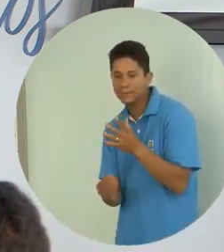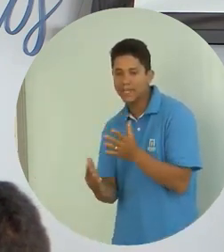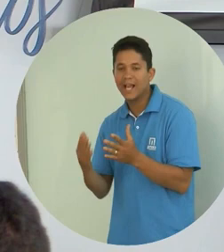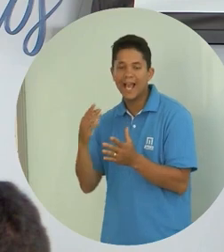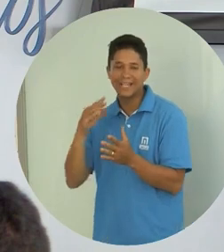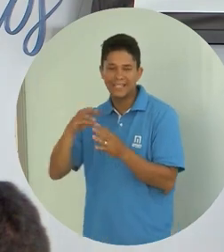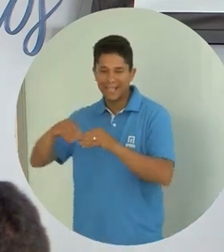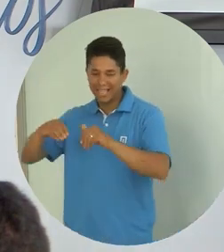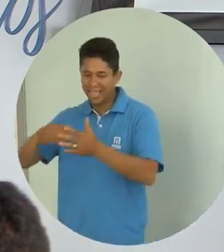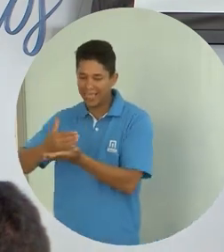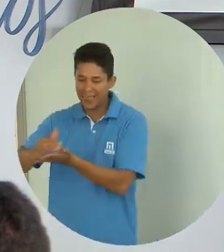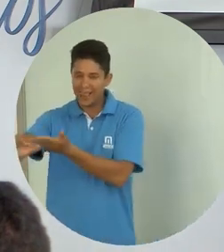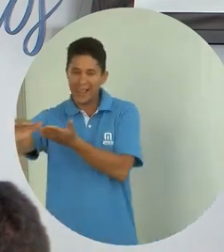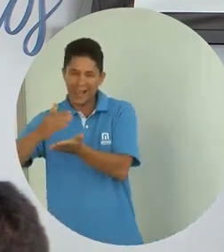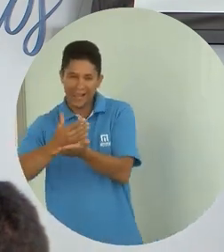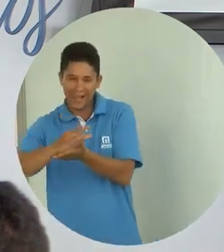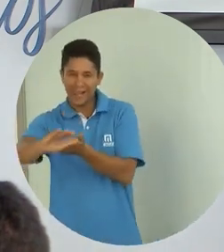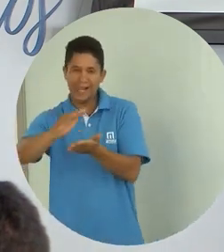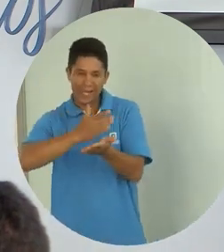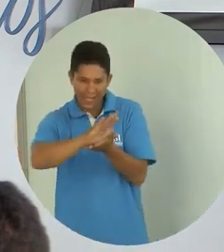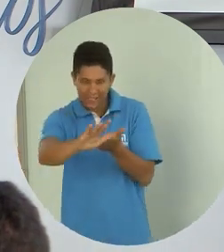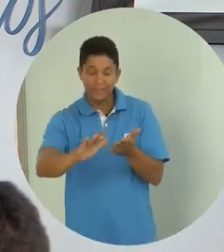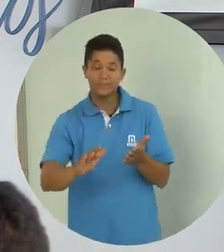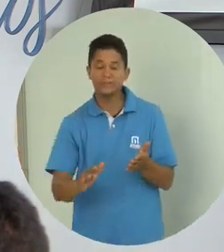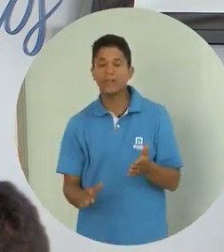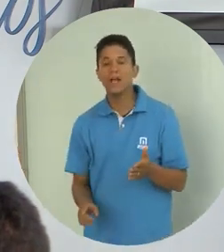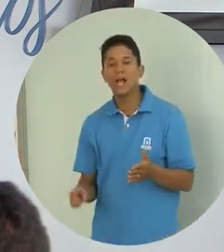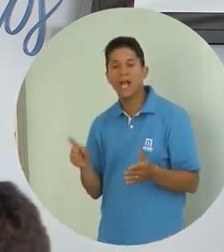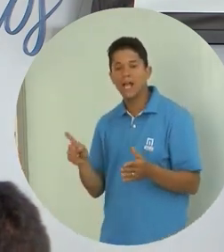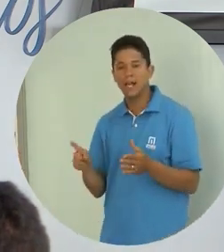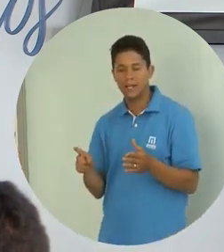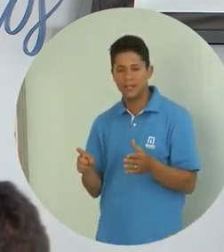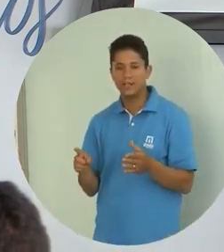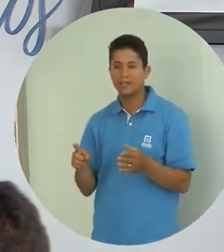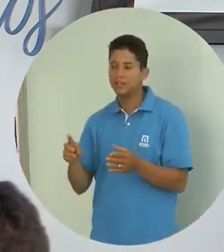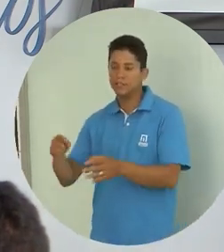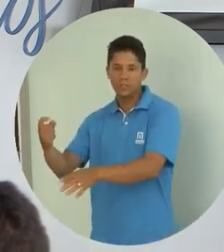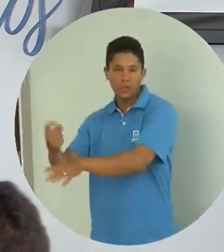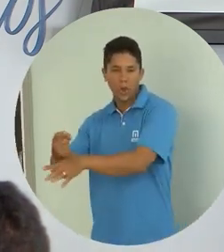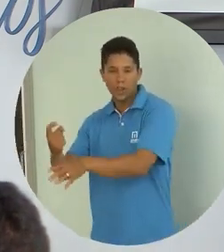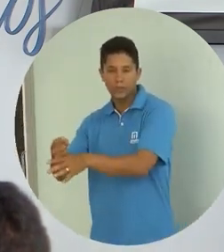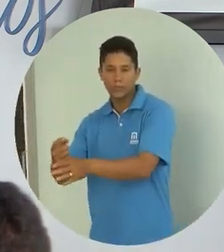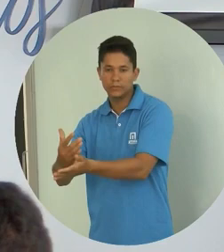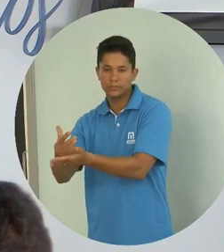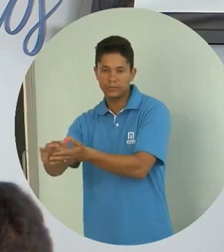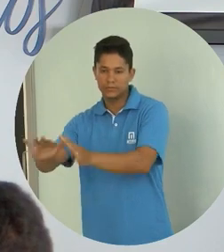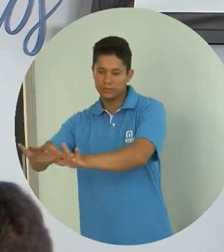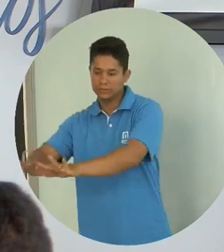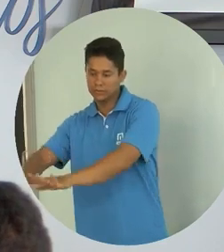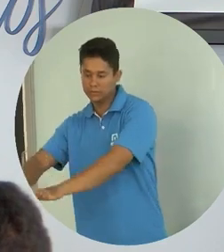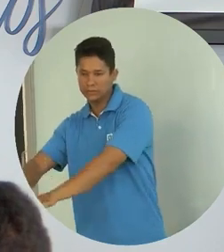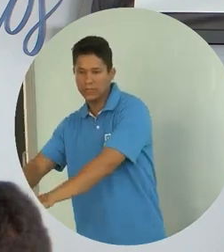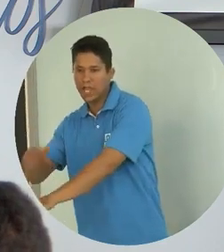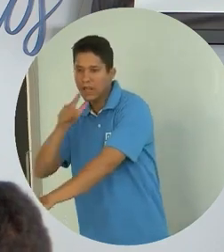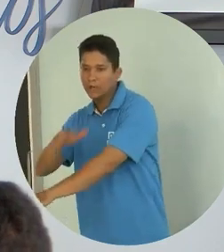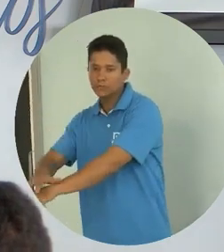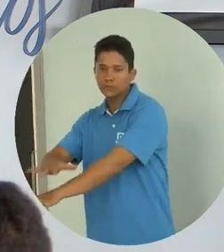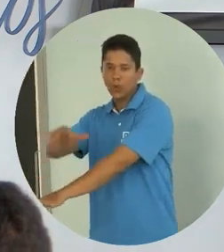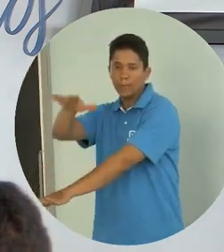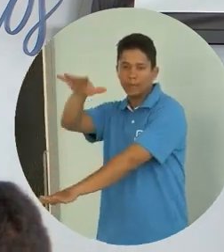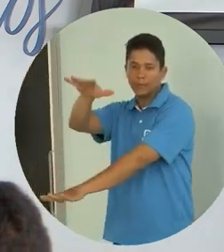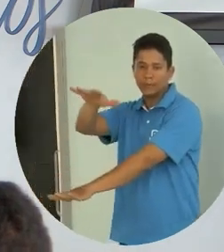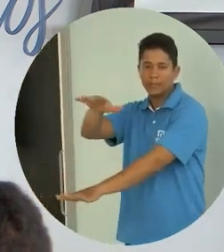nas barragens, e esses rejeitos, a parte sólida, ela condensa e desce, a água sobe, e aí